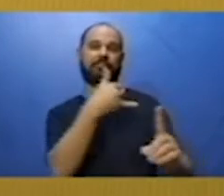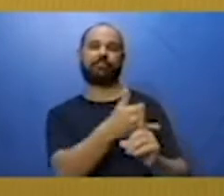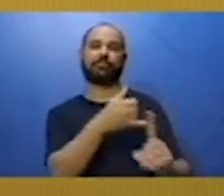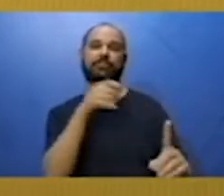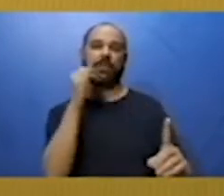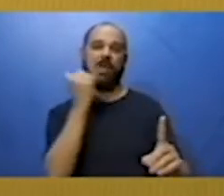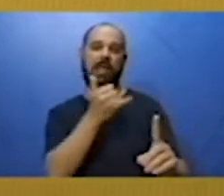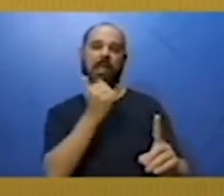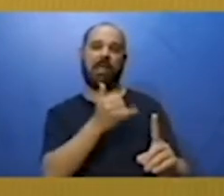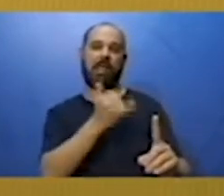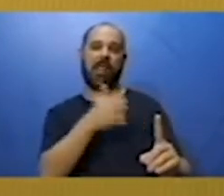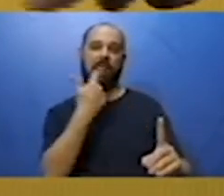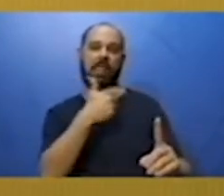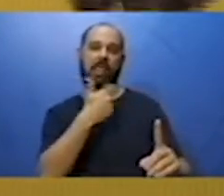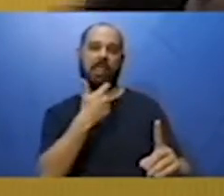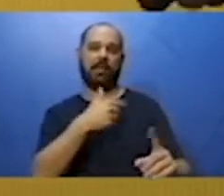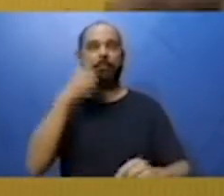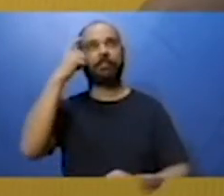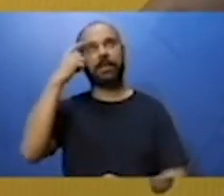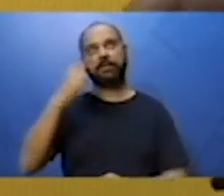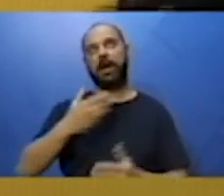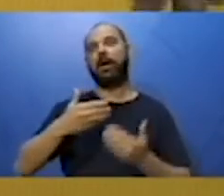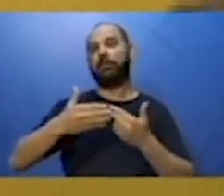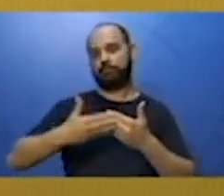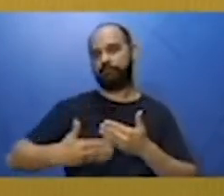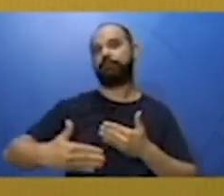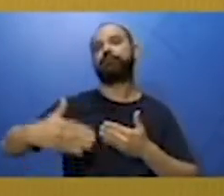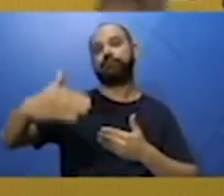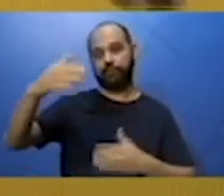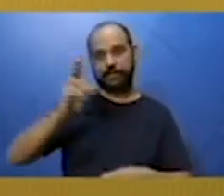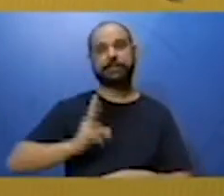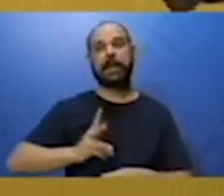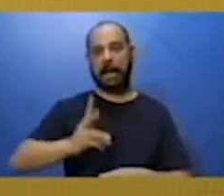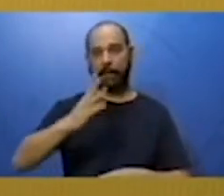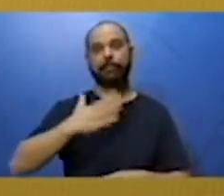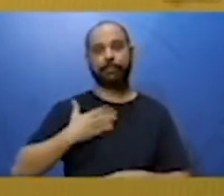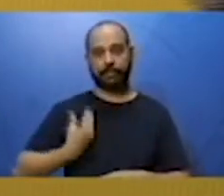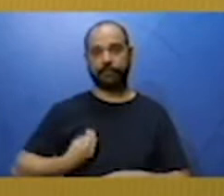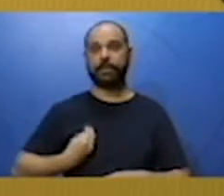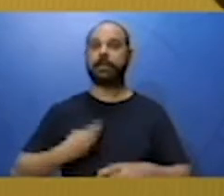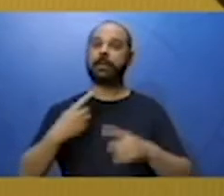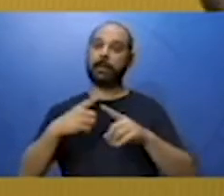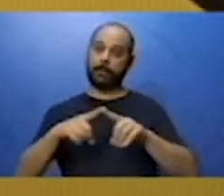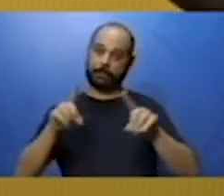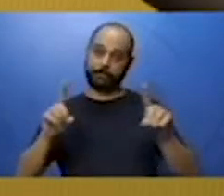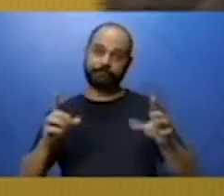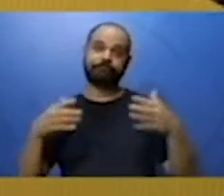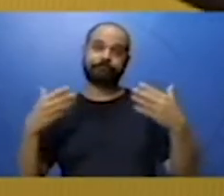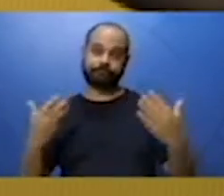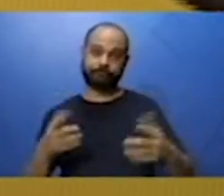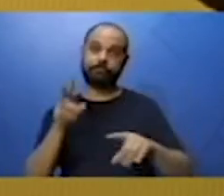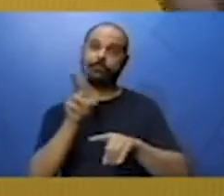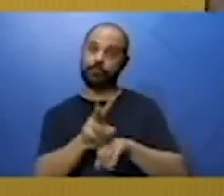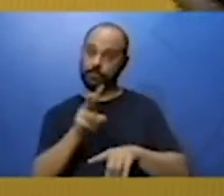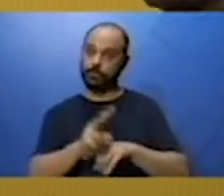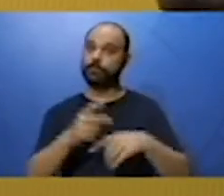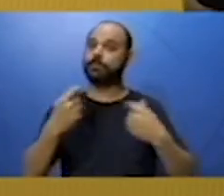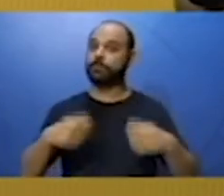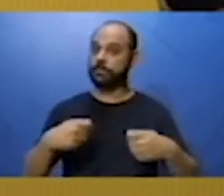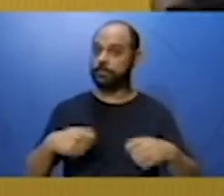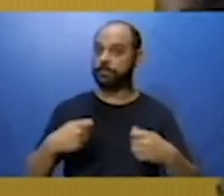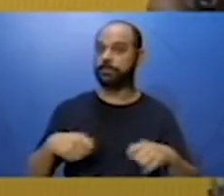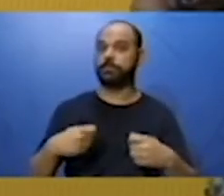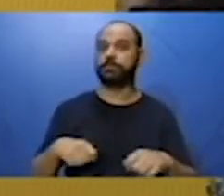acontecendo para sempre, assim. Então é importante cuidar, né? Quando o professor, os pais percebem